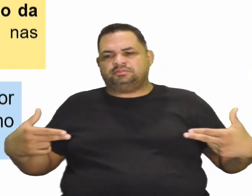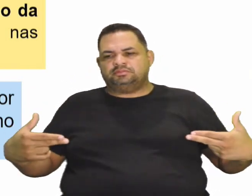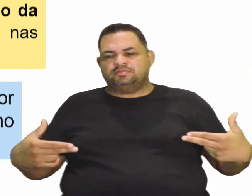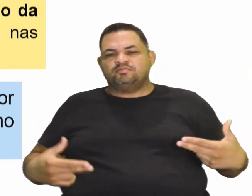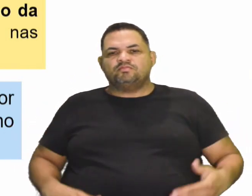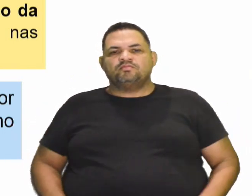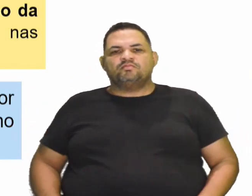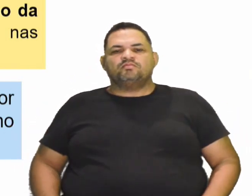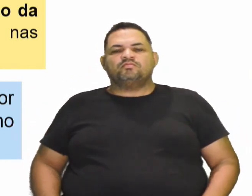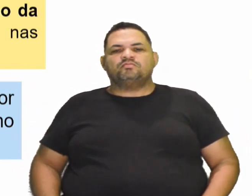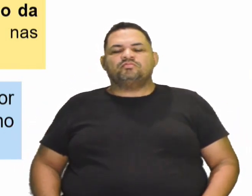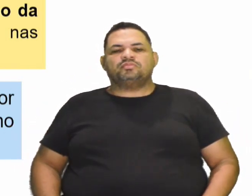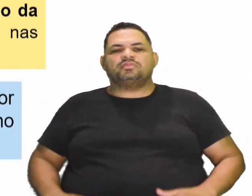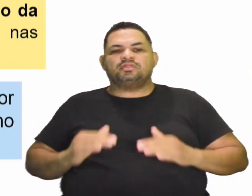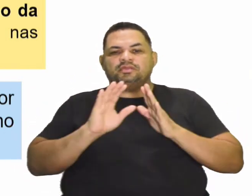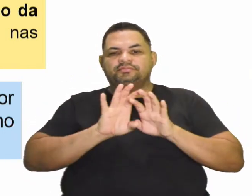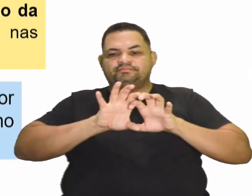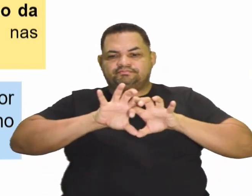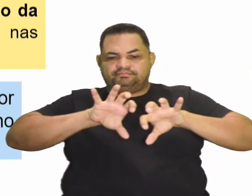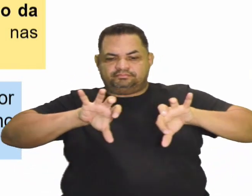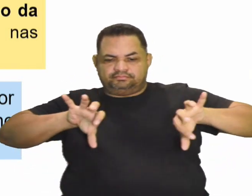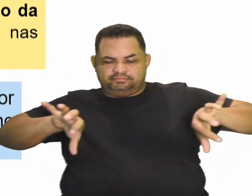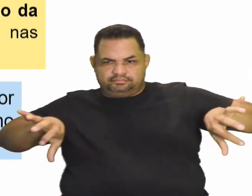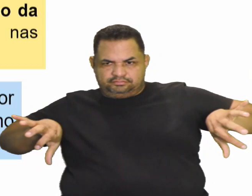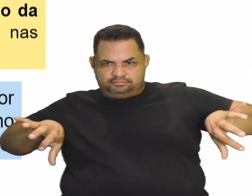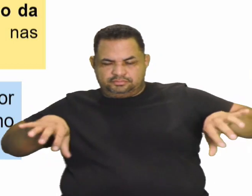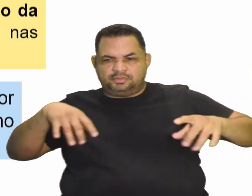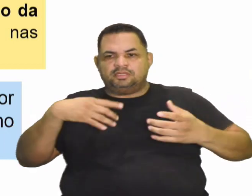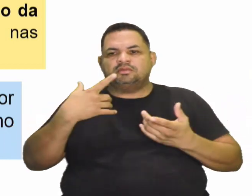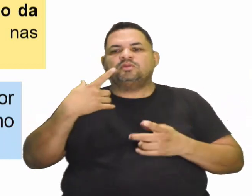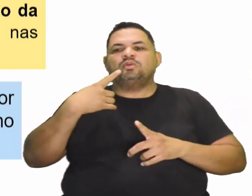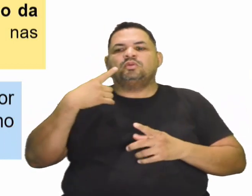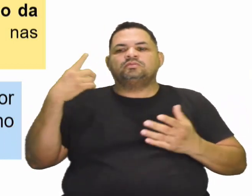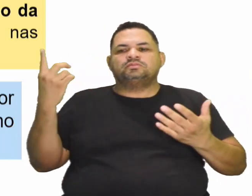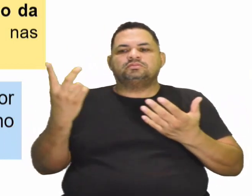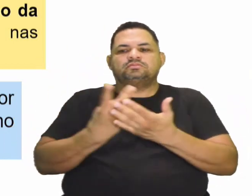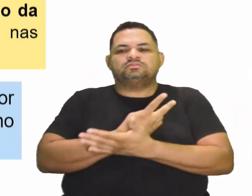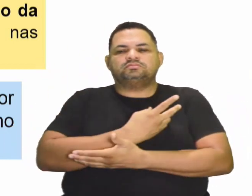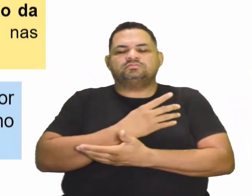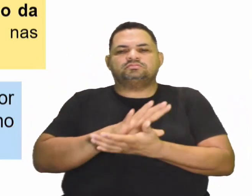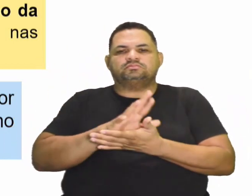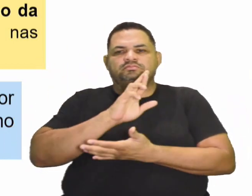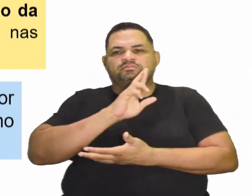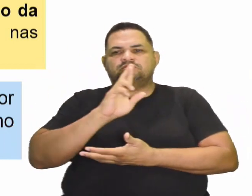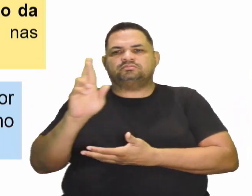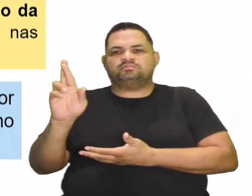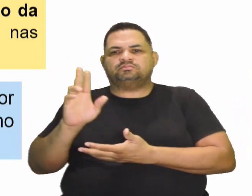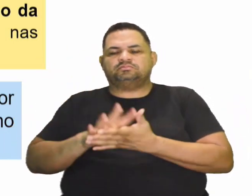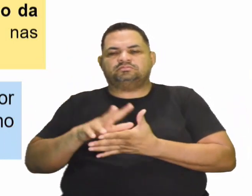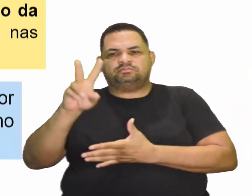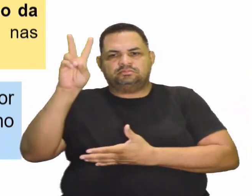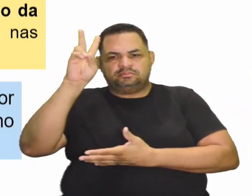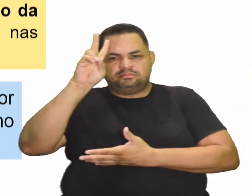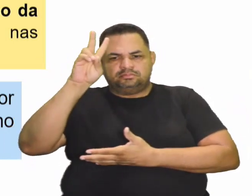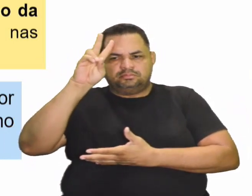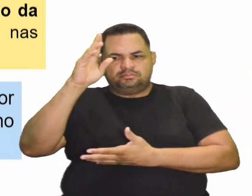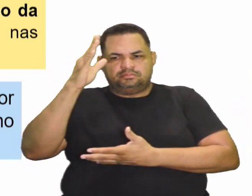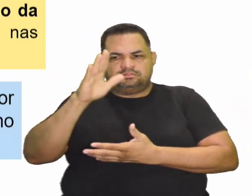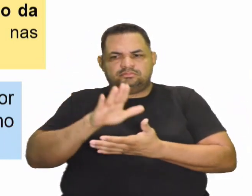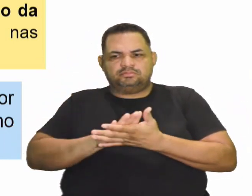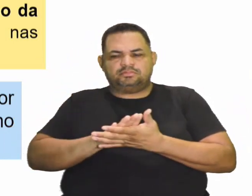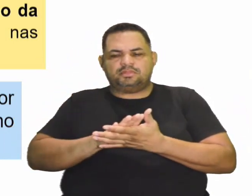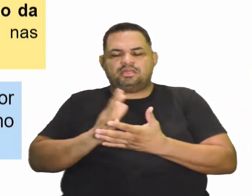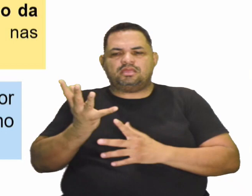Se afasta, então, dos motivos religiosos, né, na produção artística. Lembram que a arte, no período medieval,